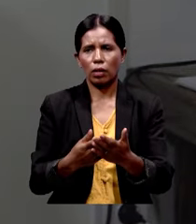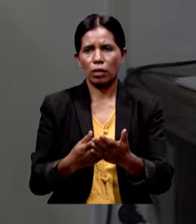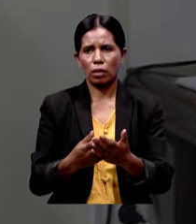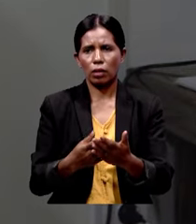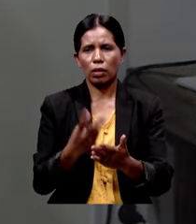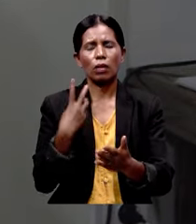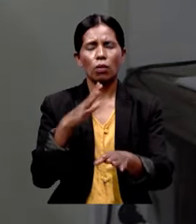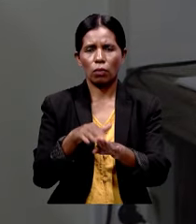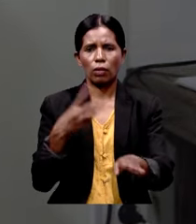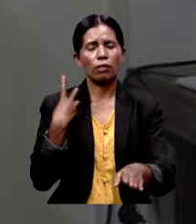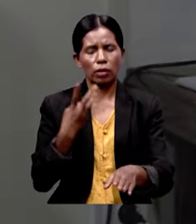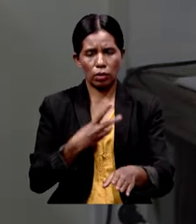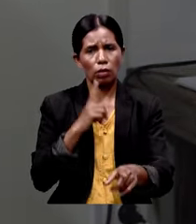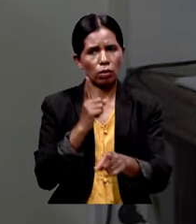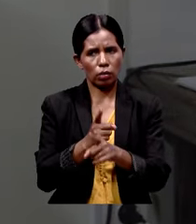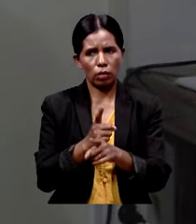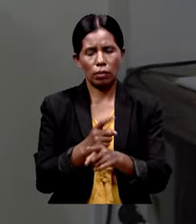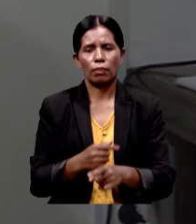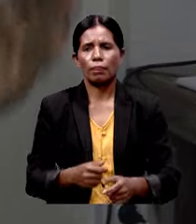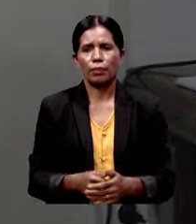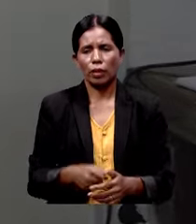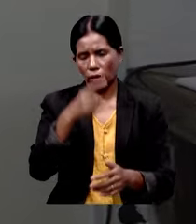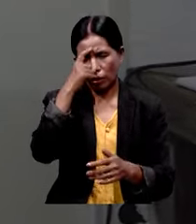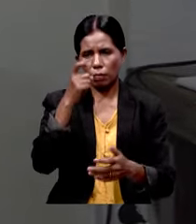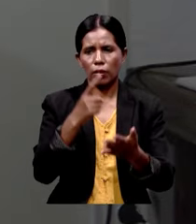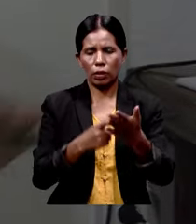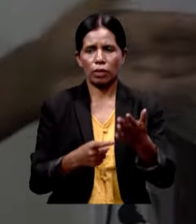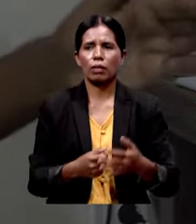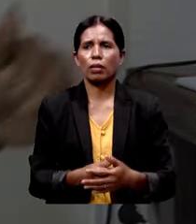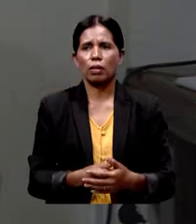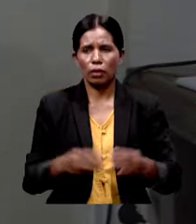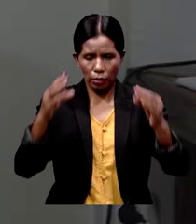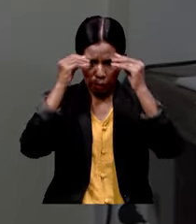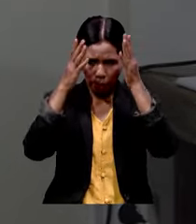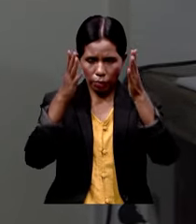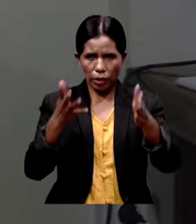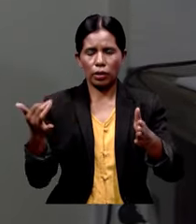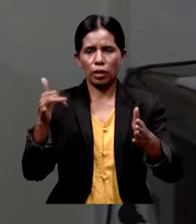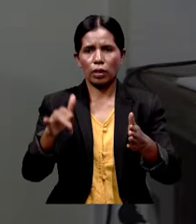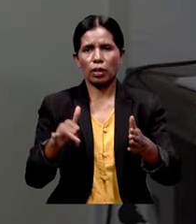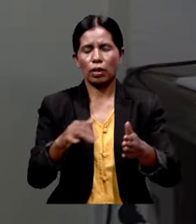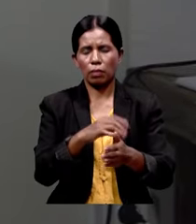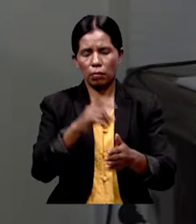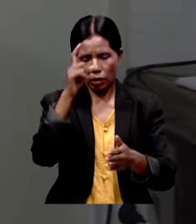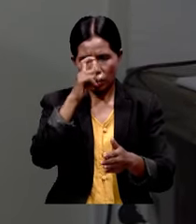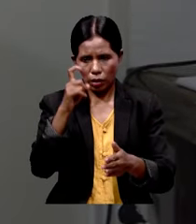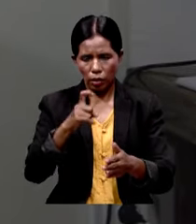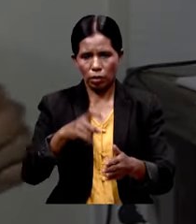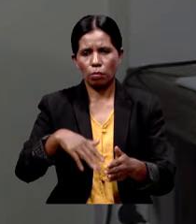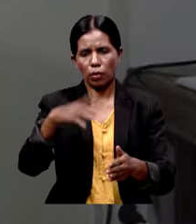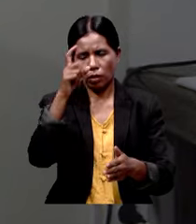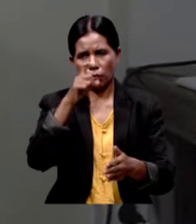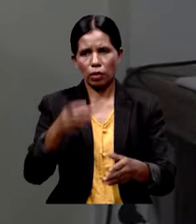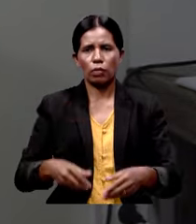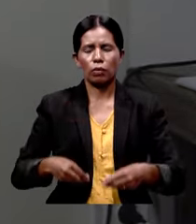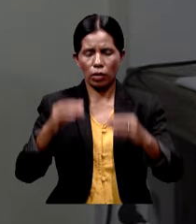fila falba ita los galai ne afiat fila falba ita tamba saida avara profesor sira ida ni be ida de avansaro ni be maka labele na en